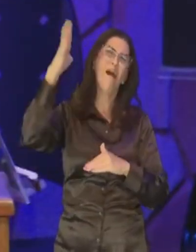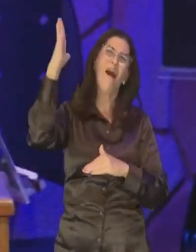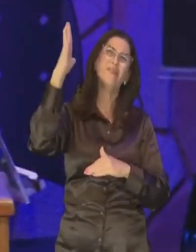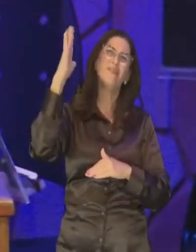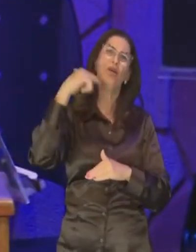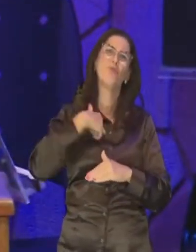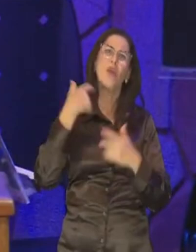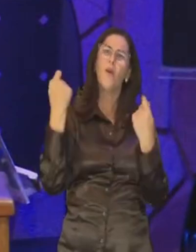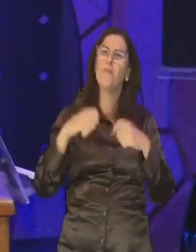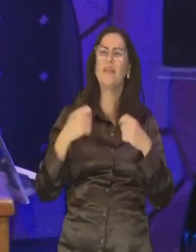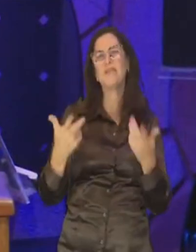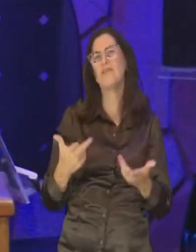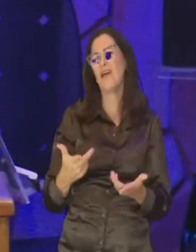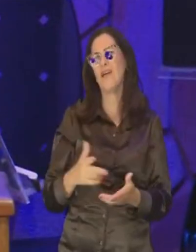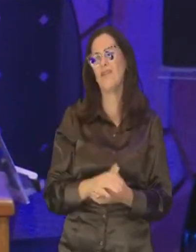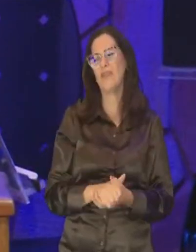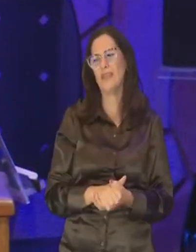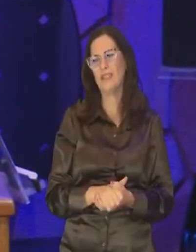eu precisava